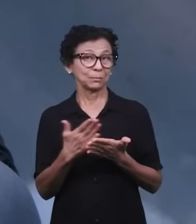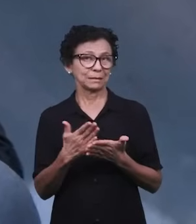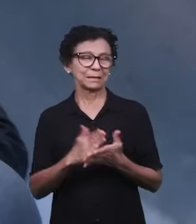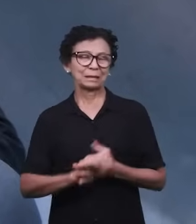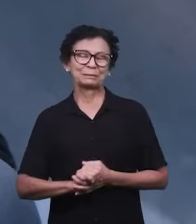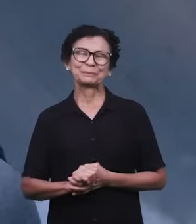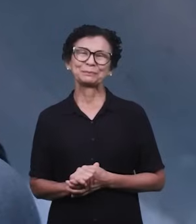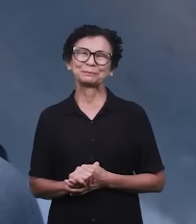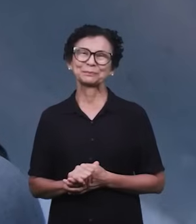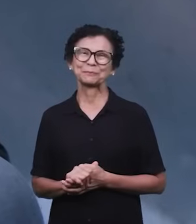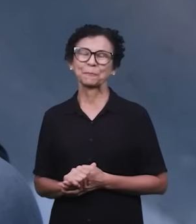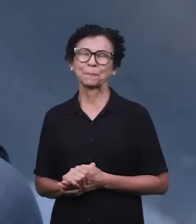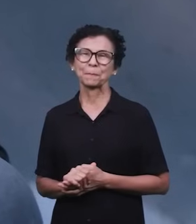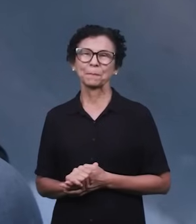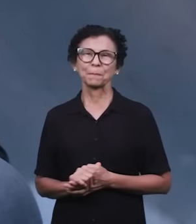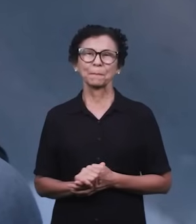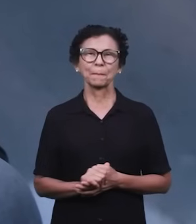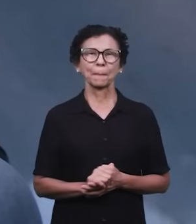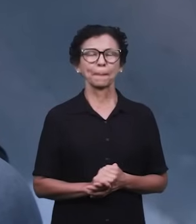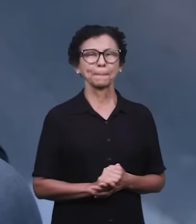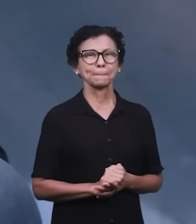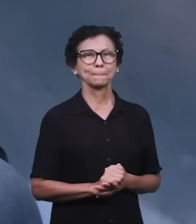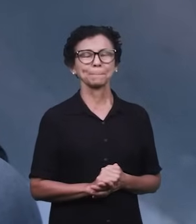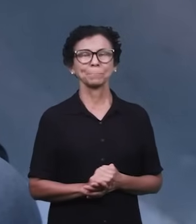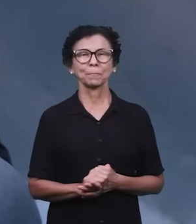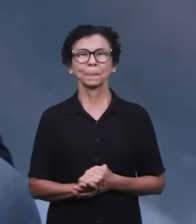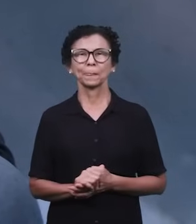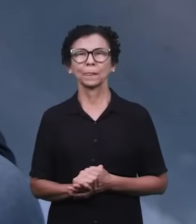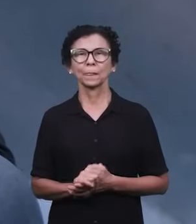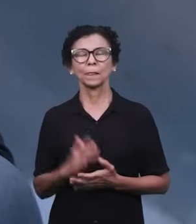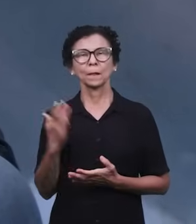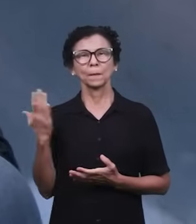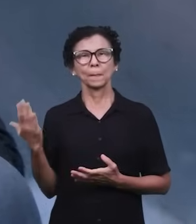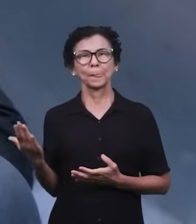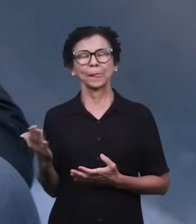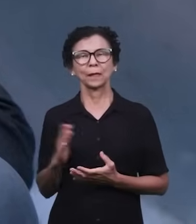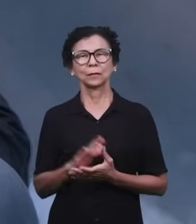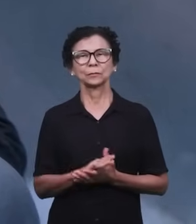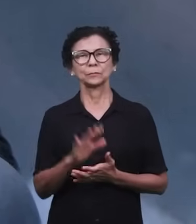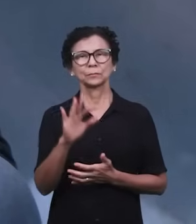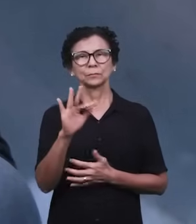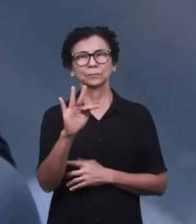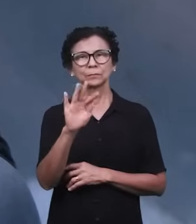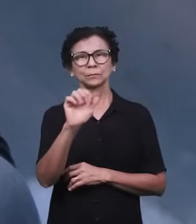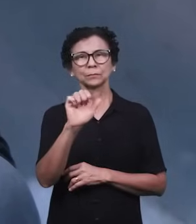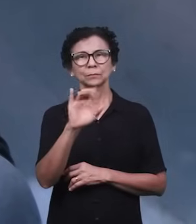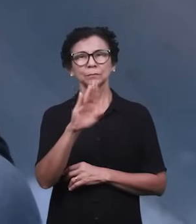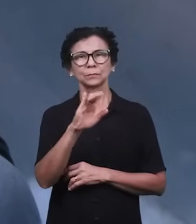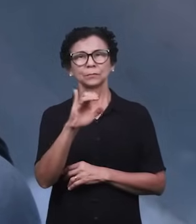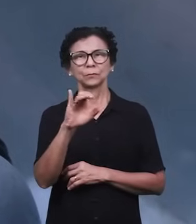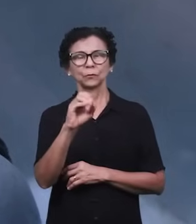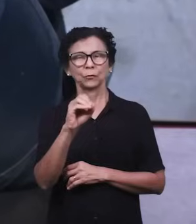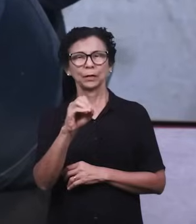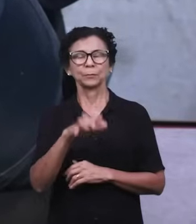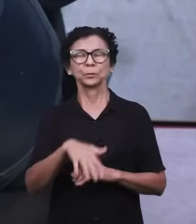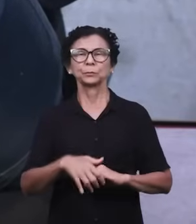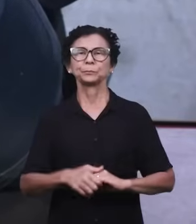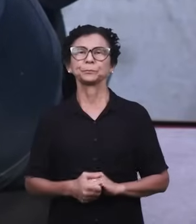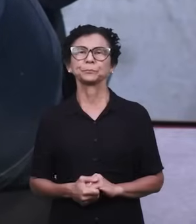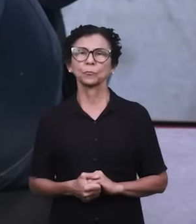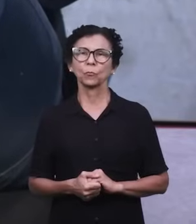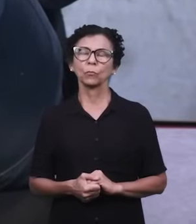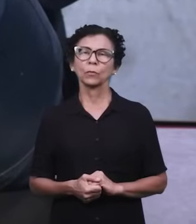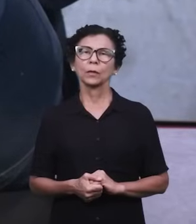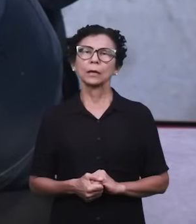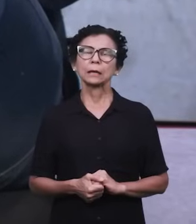Então, vamos dar início ao programa Conversas de Louvor. Aqui do meu lado direito, nosso querido irmão Fábio Salazar, que é